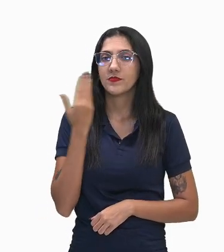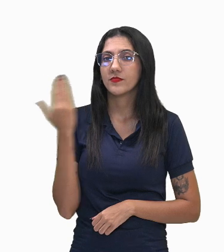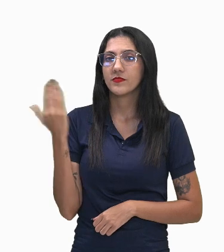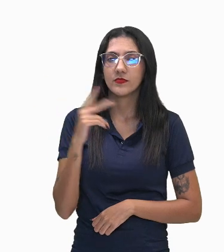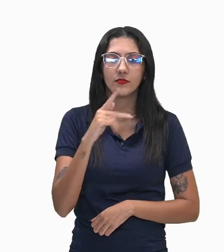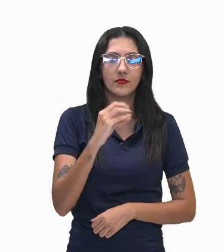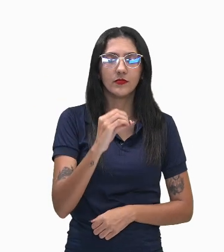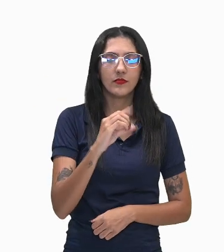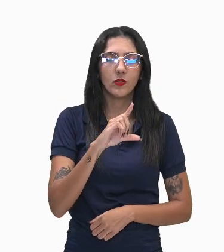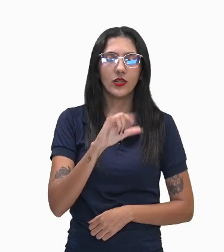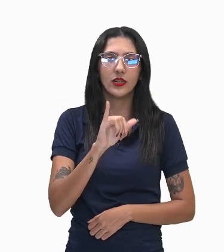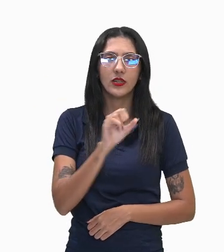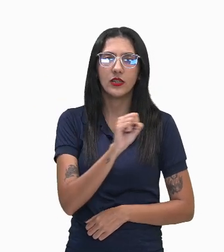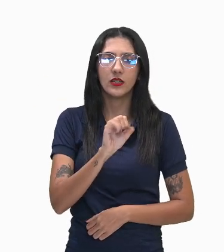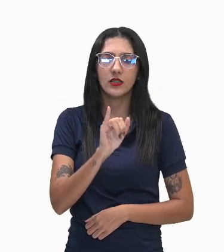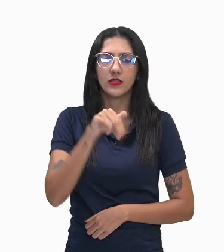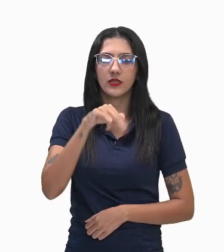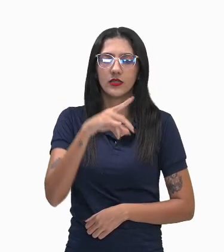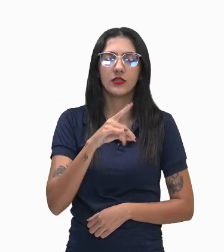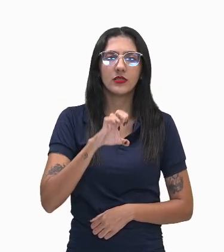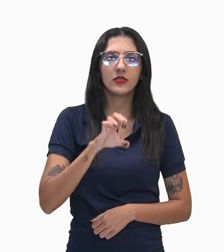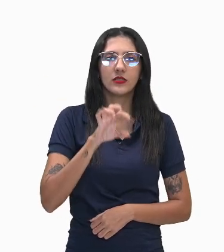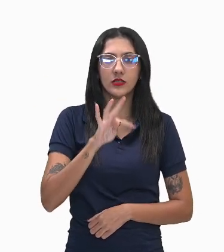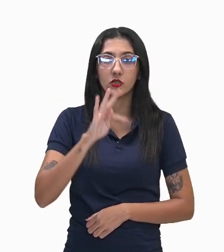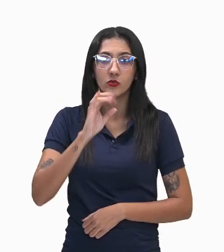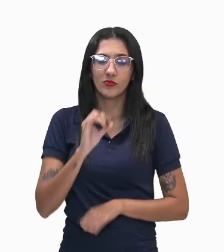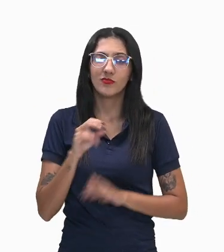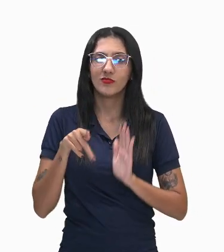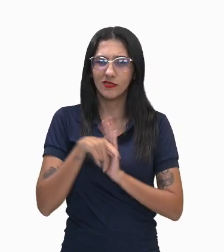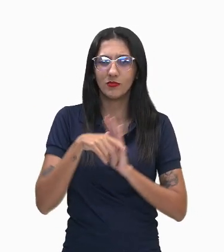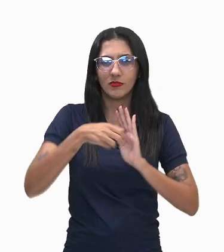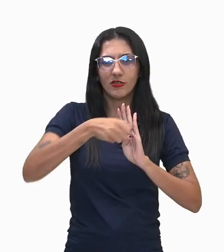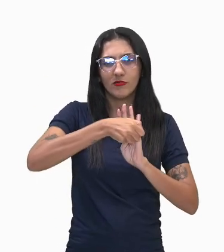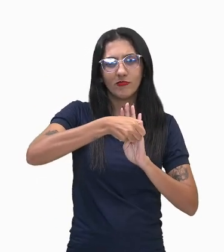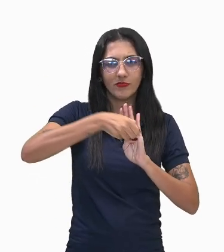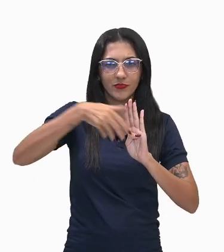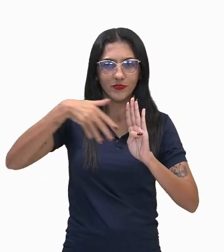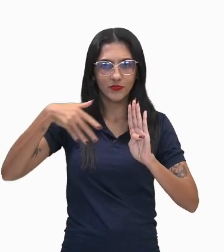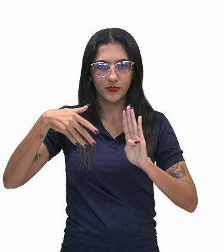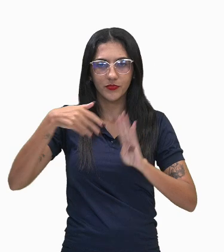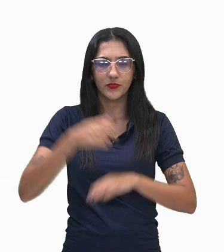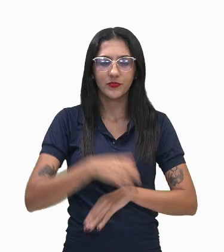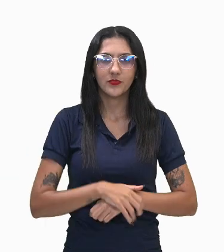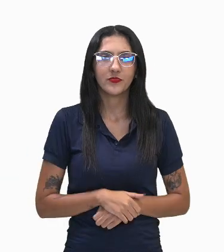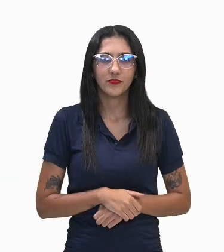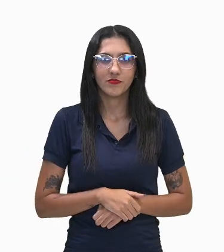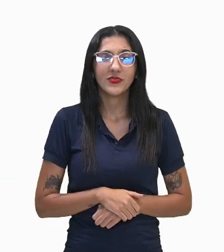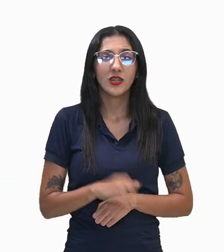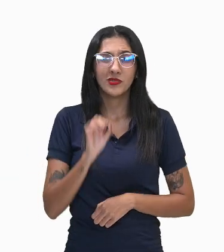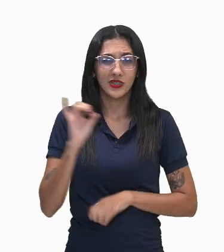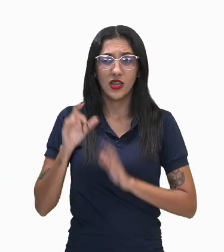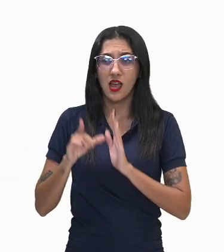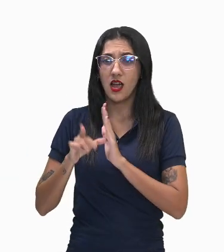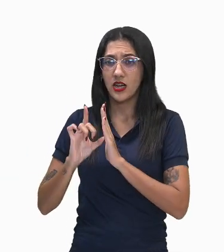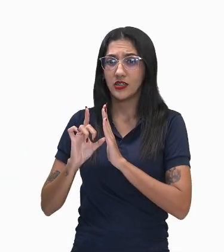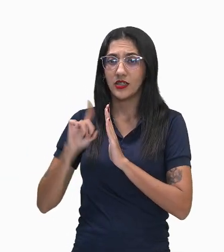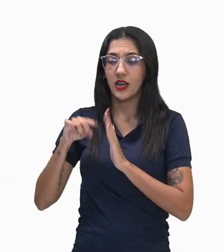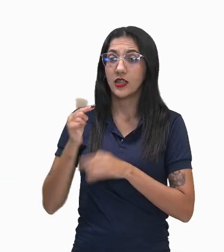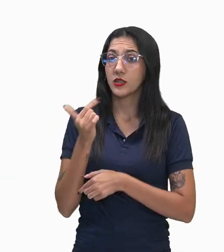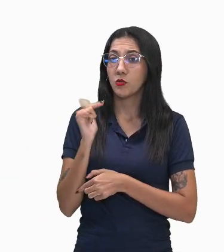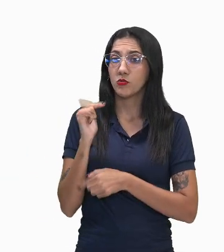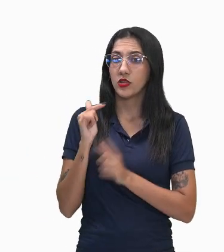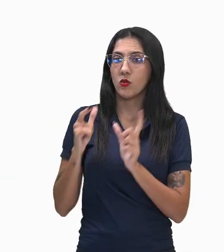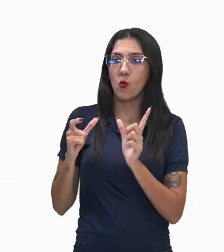Polissíndeto também já estudamos nas figuras de linguagem e, se na anterior é a ausência de